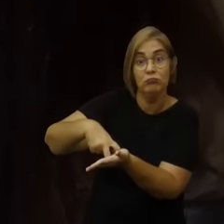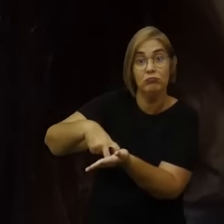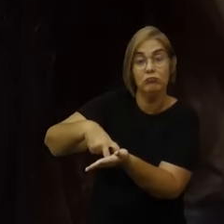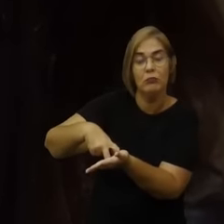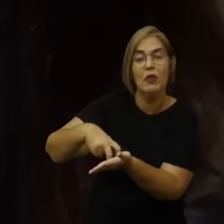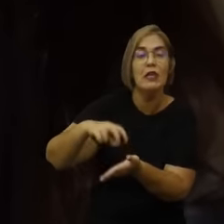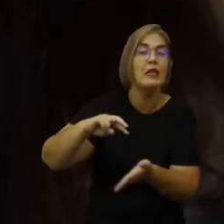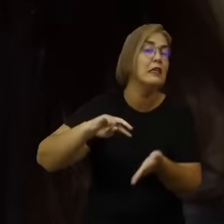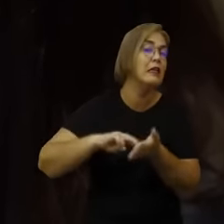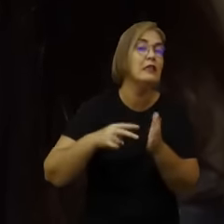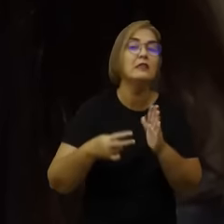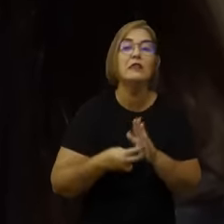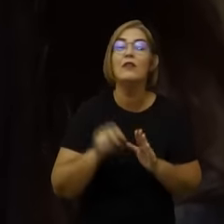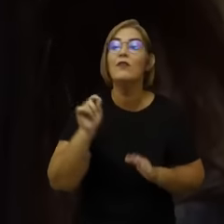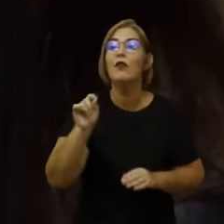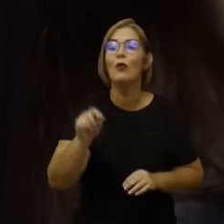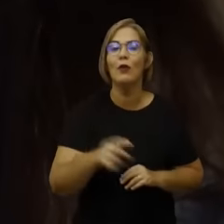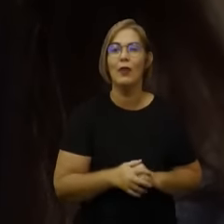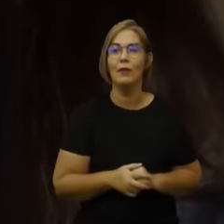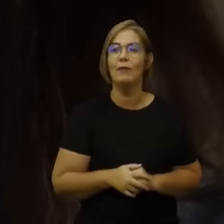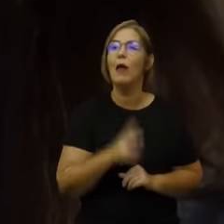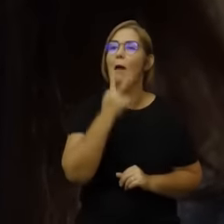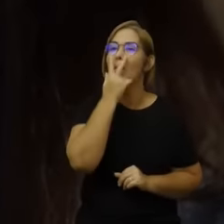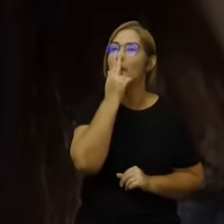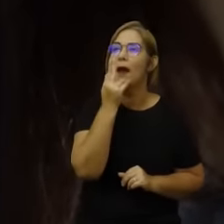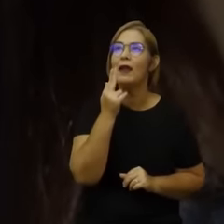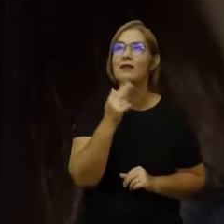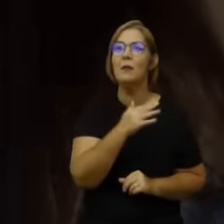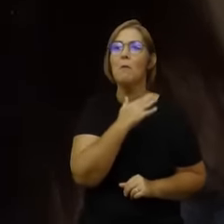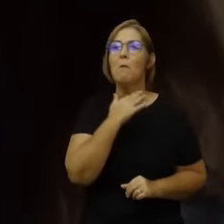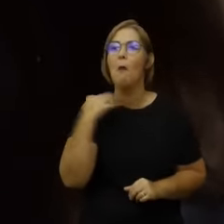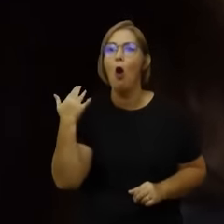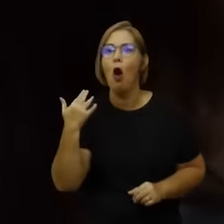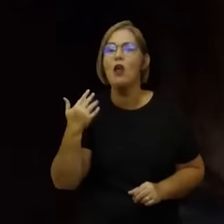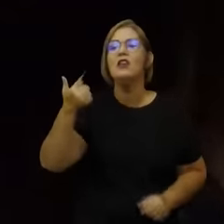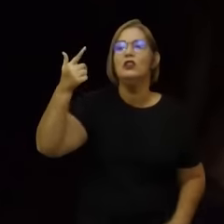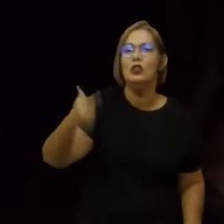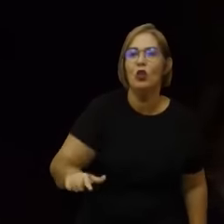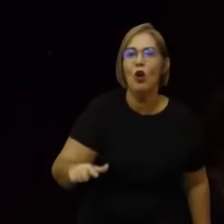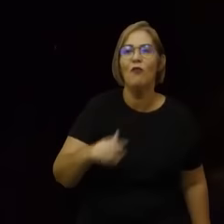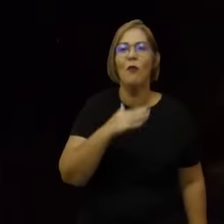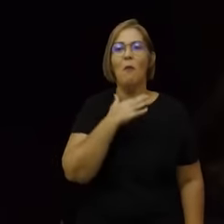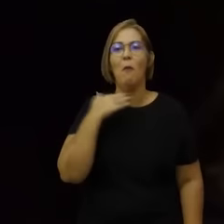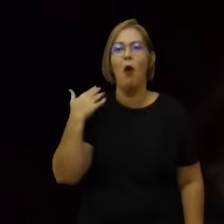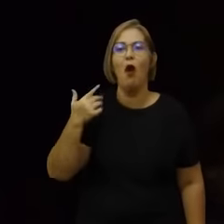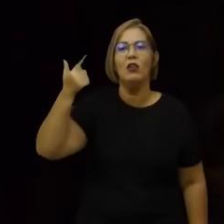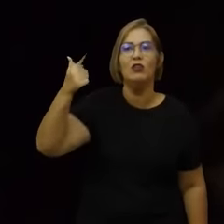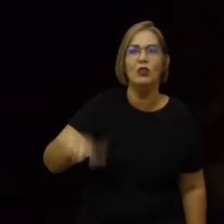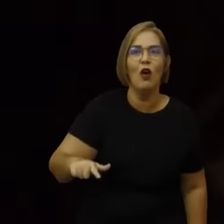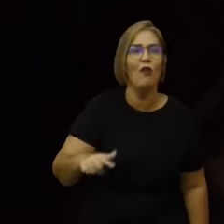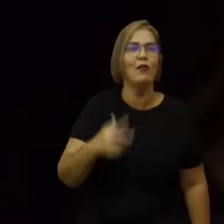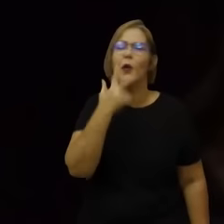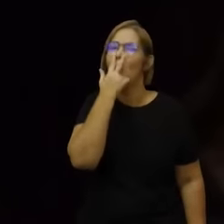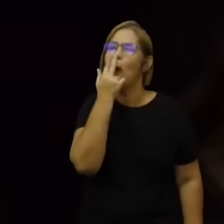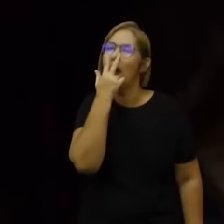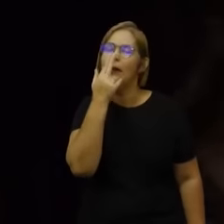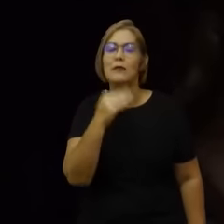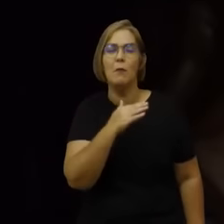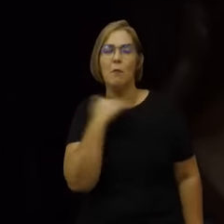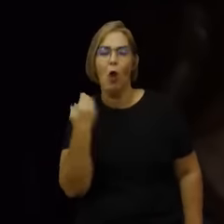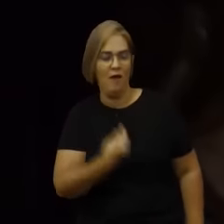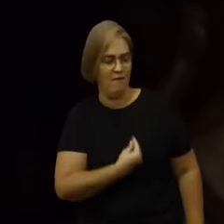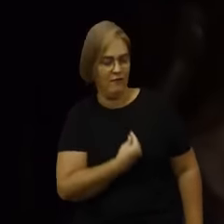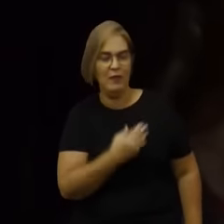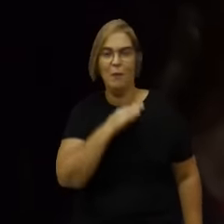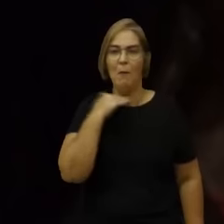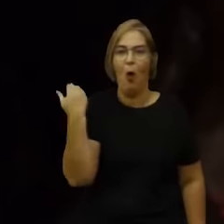renascimento. É como que um renascimento e uma morte eh repetidas, uma espécie de eterno retorno do